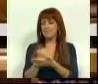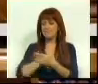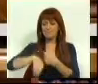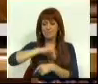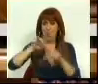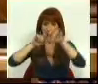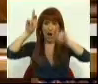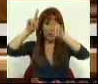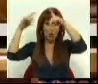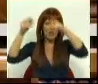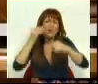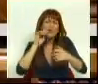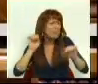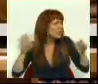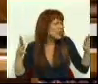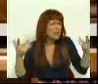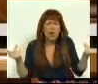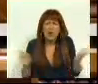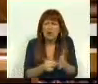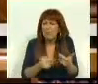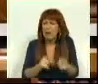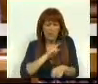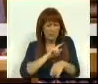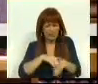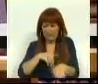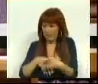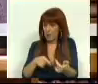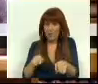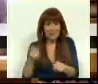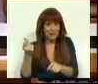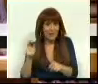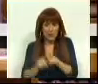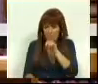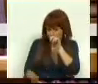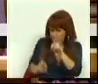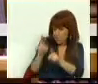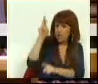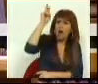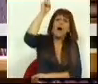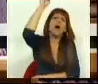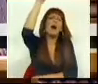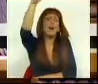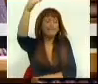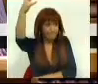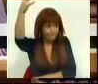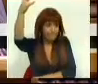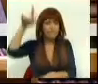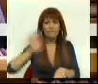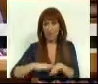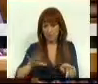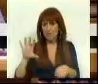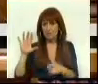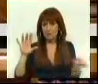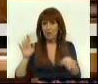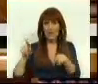os acionistas, como é possível não esperar da privatização que as tarifas disparem de imediato? Foi de resto isso que